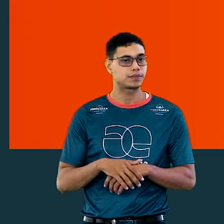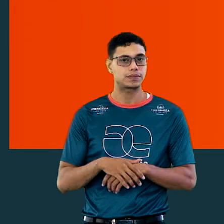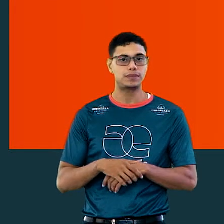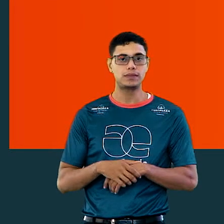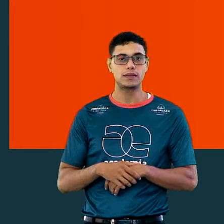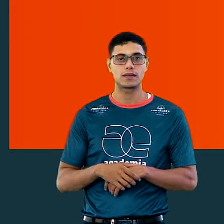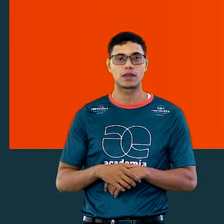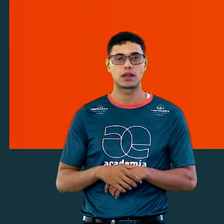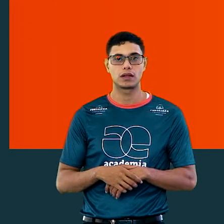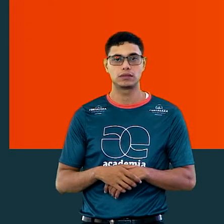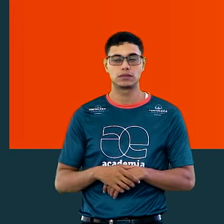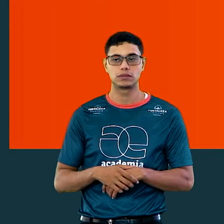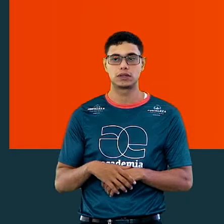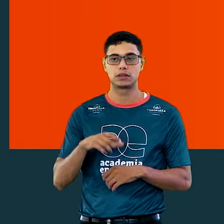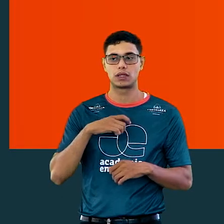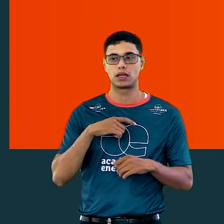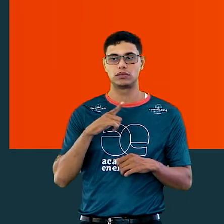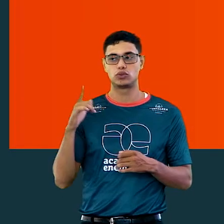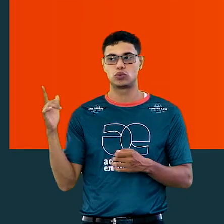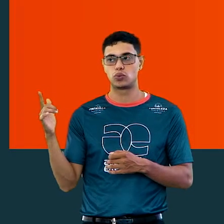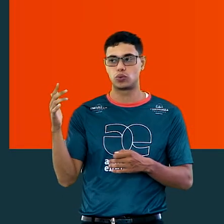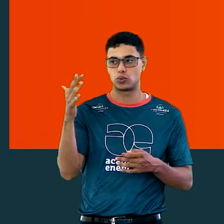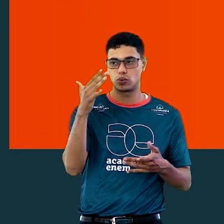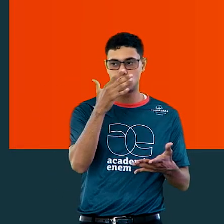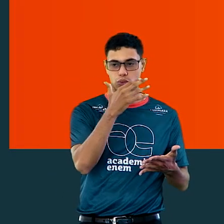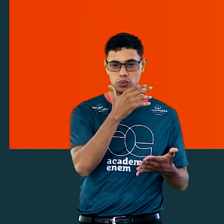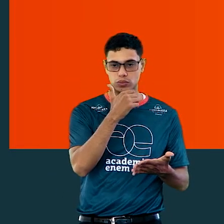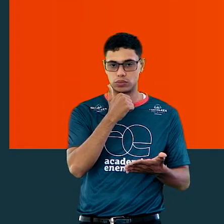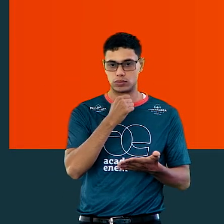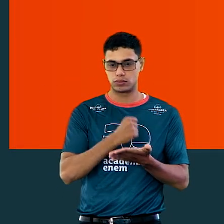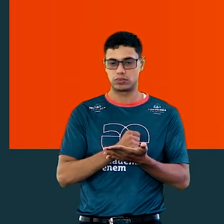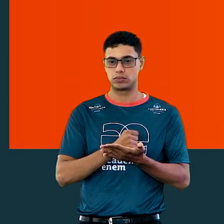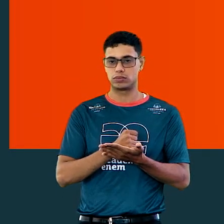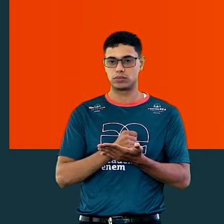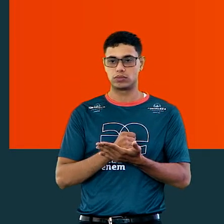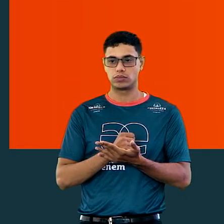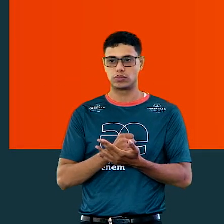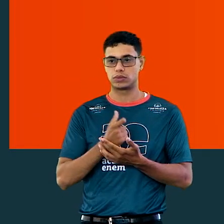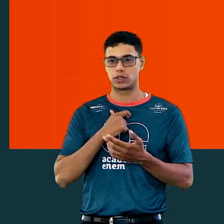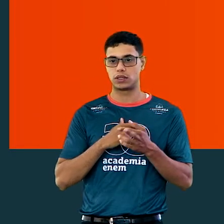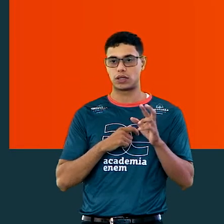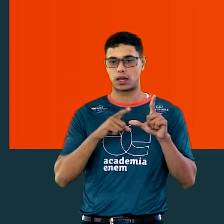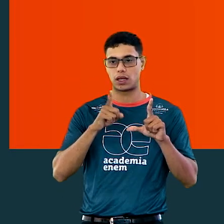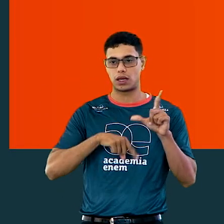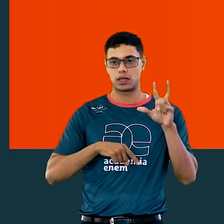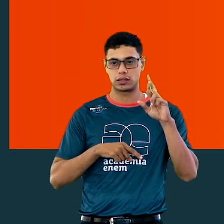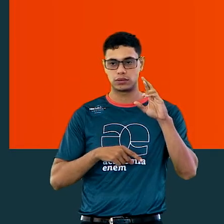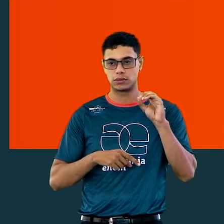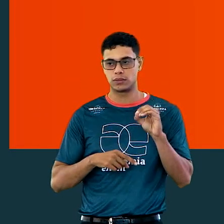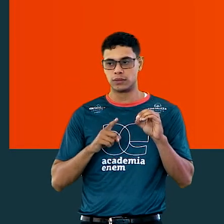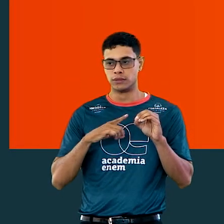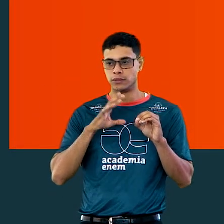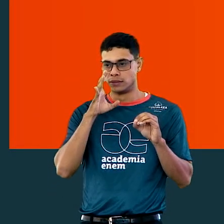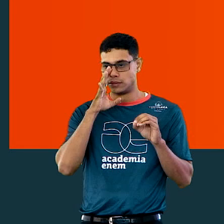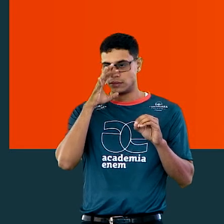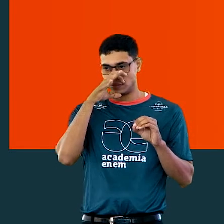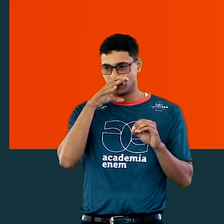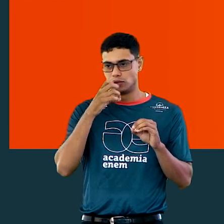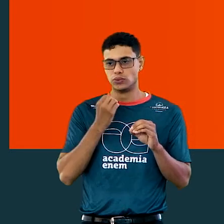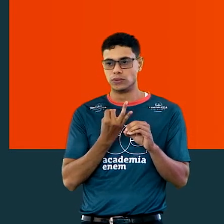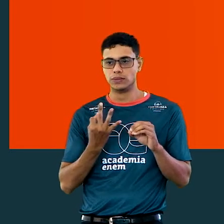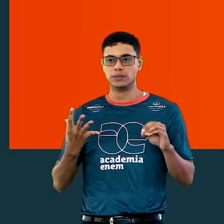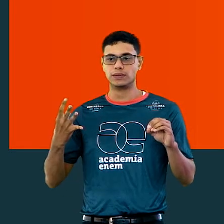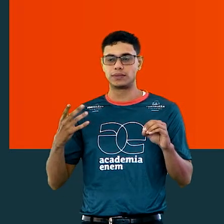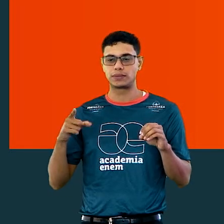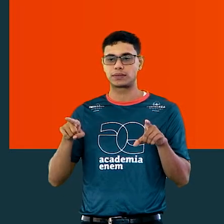Aí estão todos os dados que o Carlinhos comentou com vocês. O Rho é a resistividade do material, o